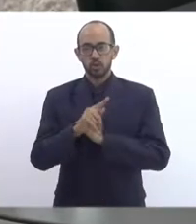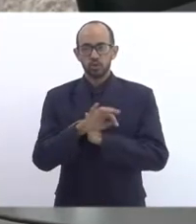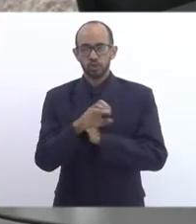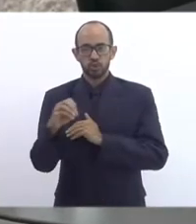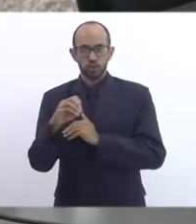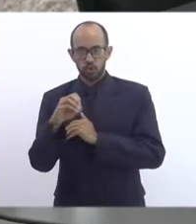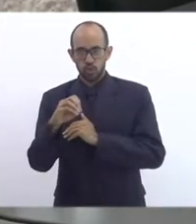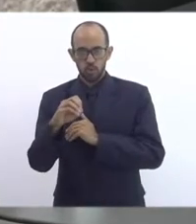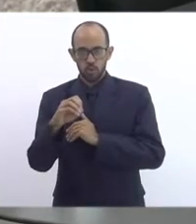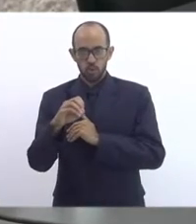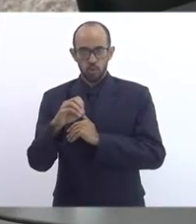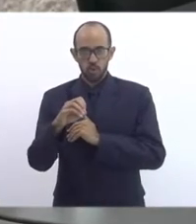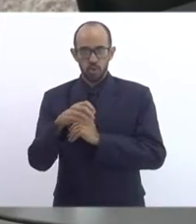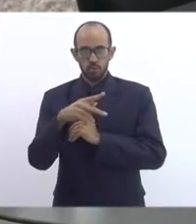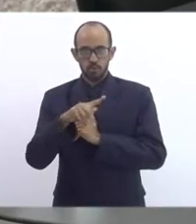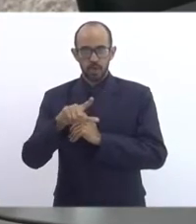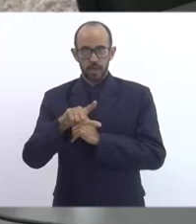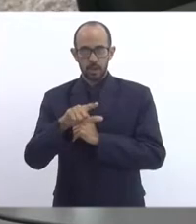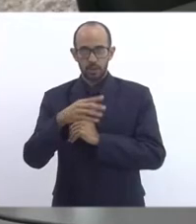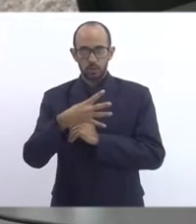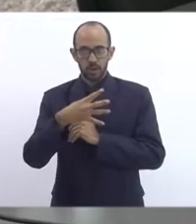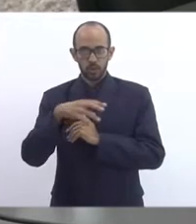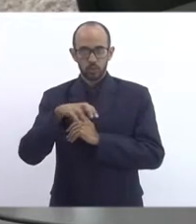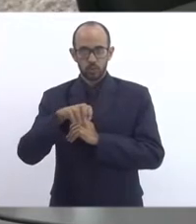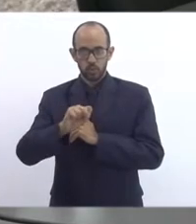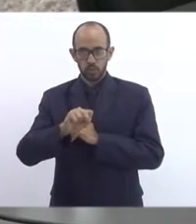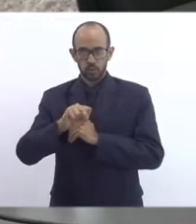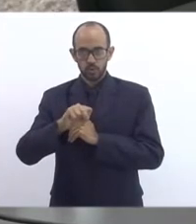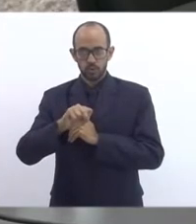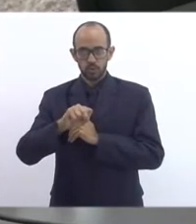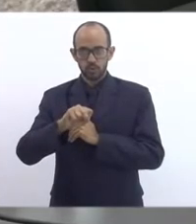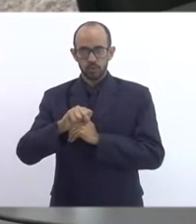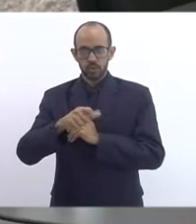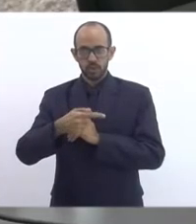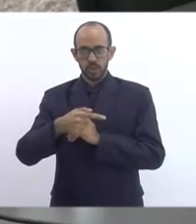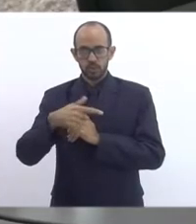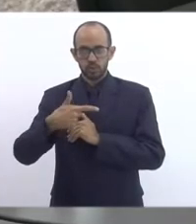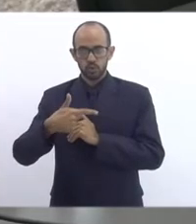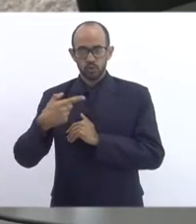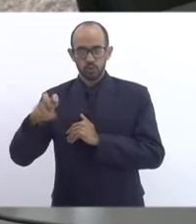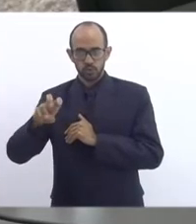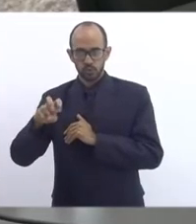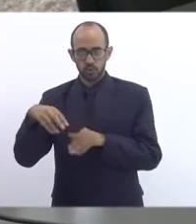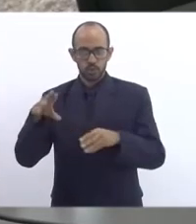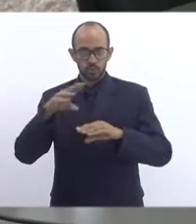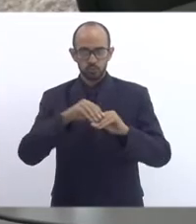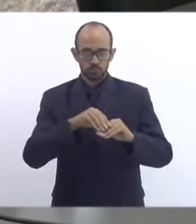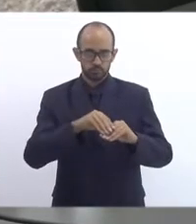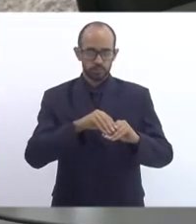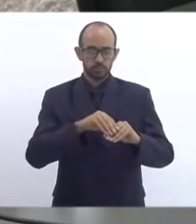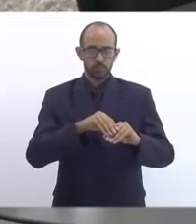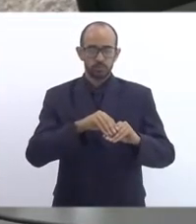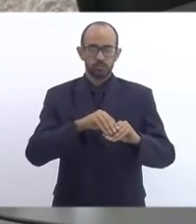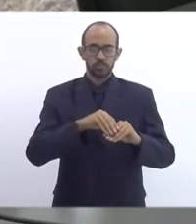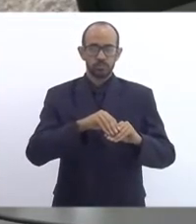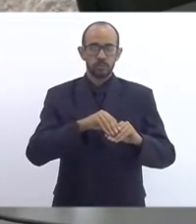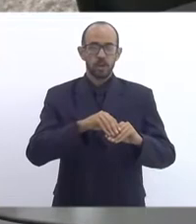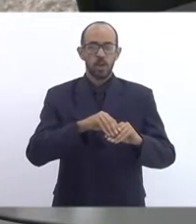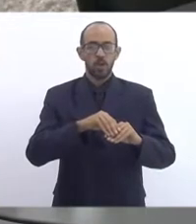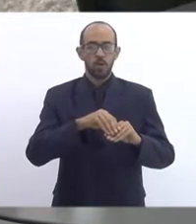projeto de lei 4825-2021, autoria do deputado Marcelo Dino, parecer pela anexação, projeto de lei